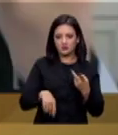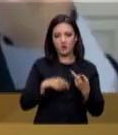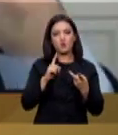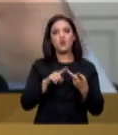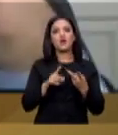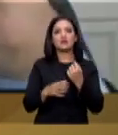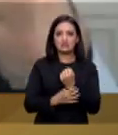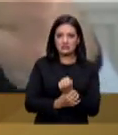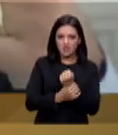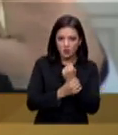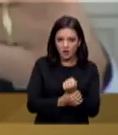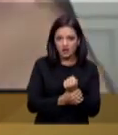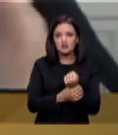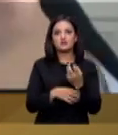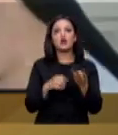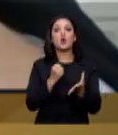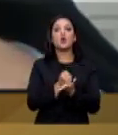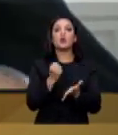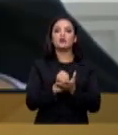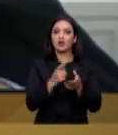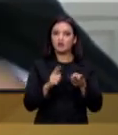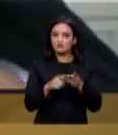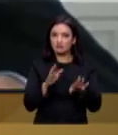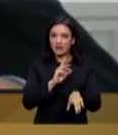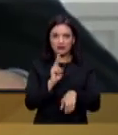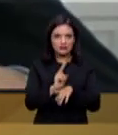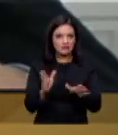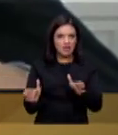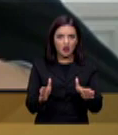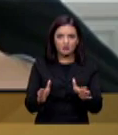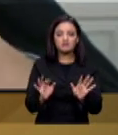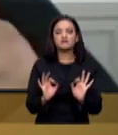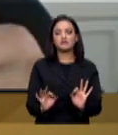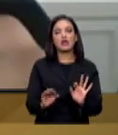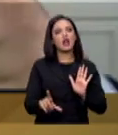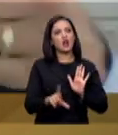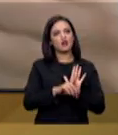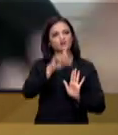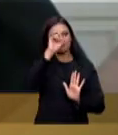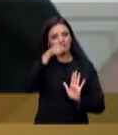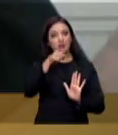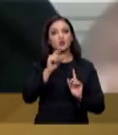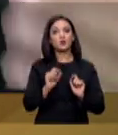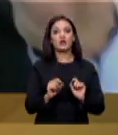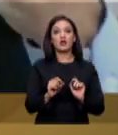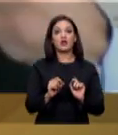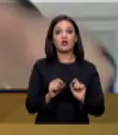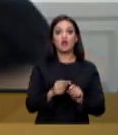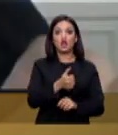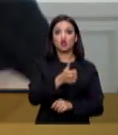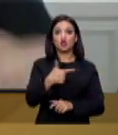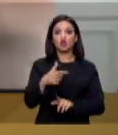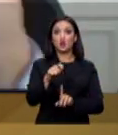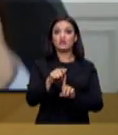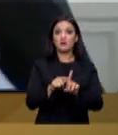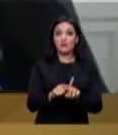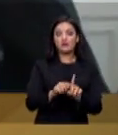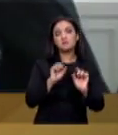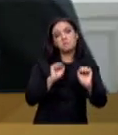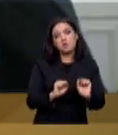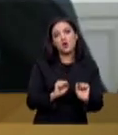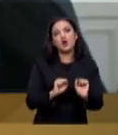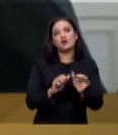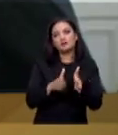segurança, a contratação foi temporária pela lei. A lei estabelece no máximo 12 meses, prorrogáveis por